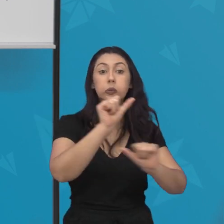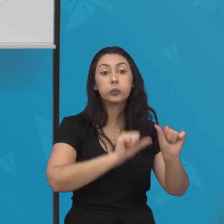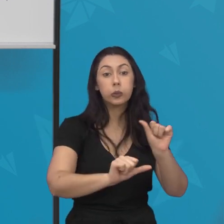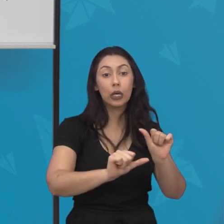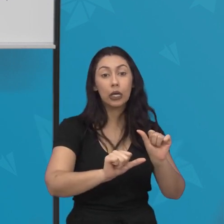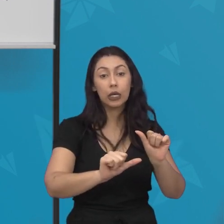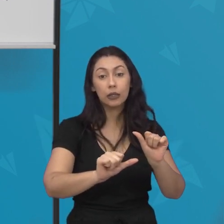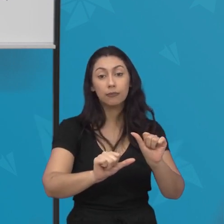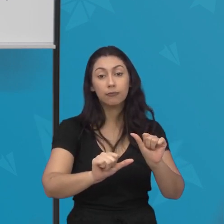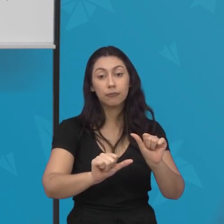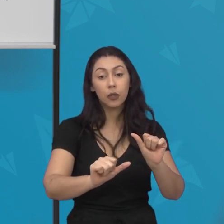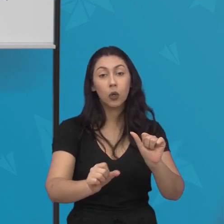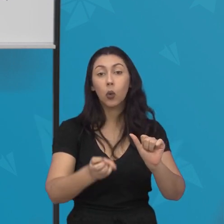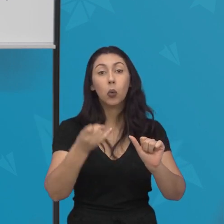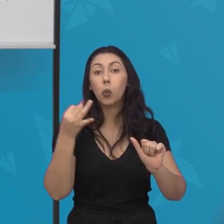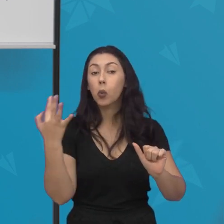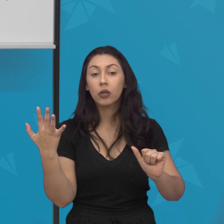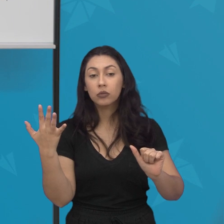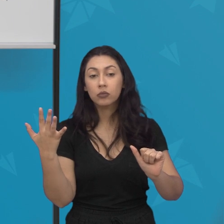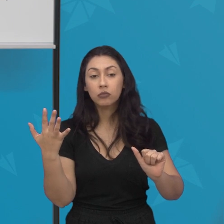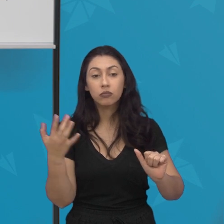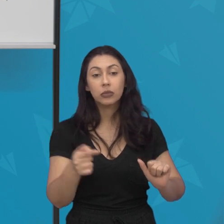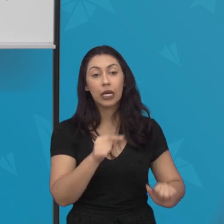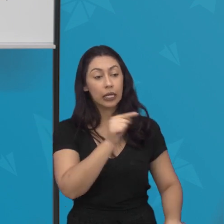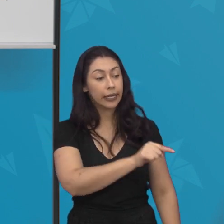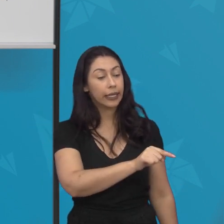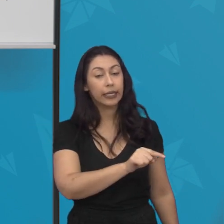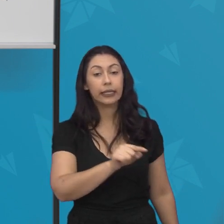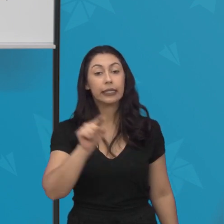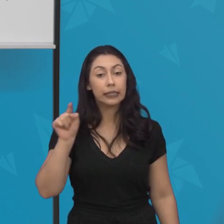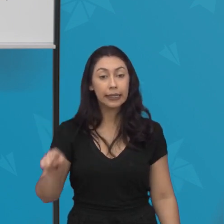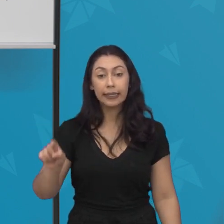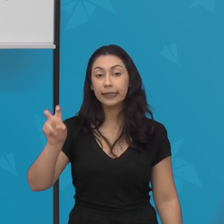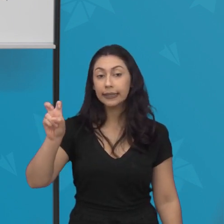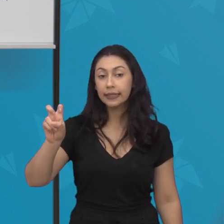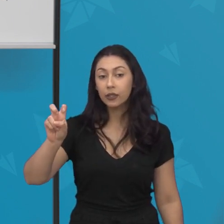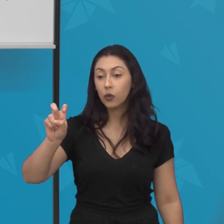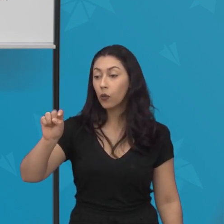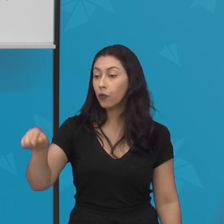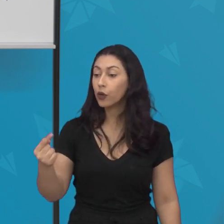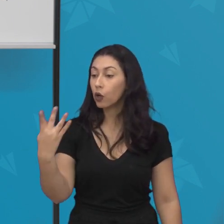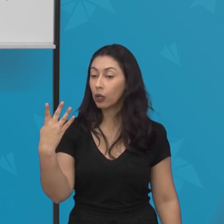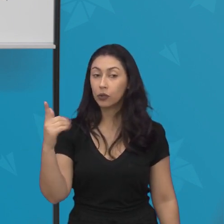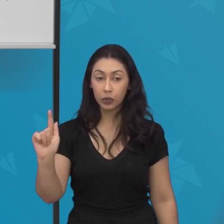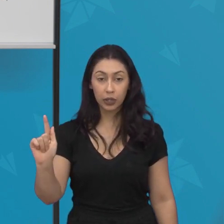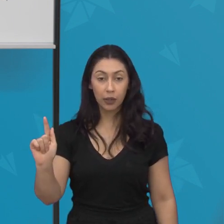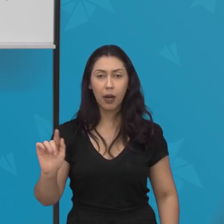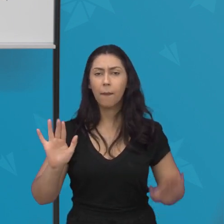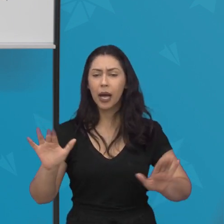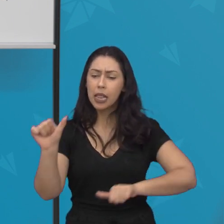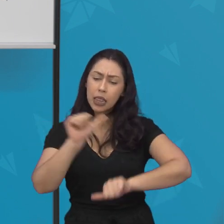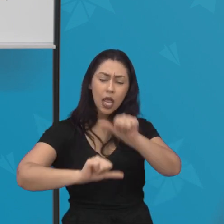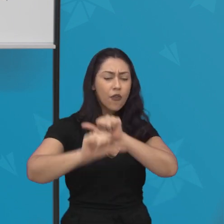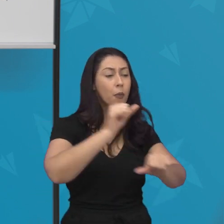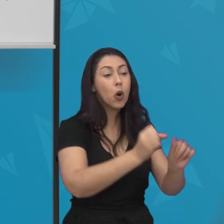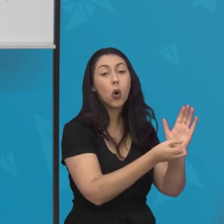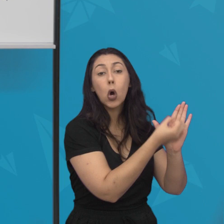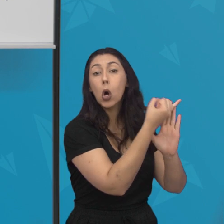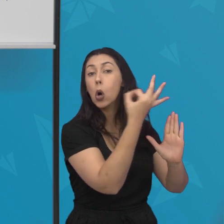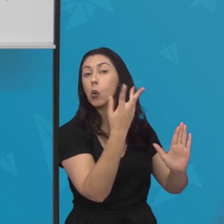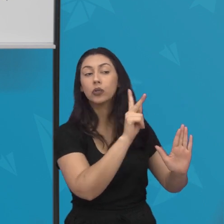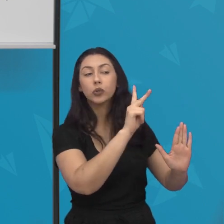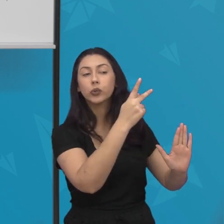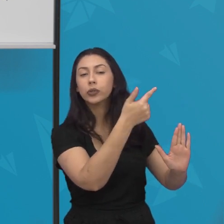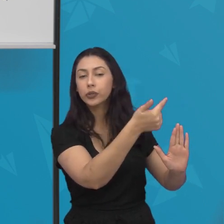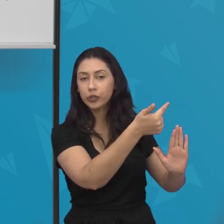gramas, né, de alumínio e ele quer o quê? Saber o quanto de hidrogênio vai ser formado, tudo bem? Vocês